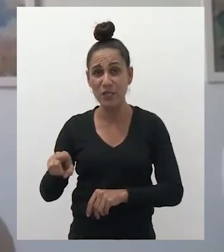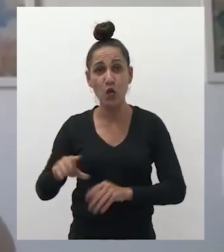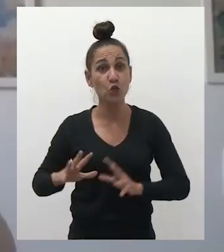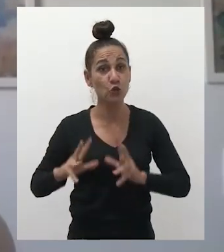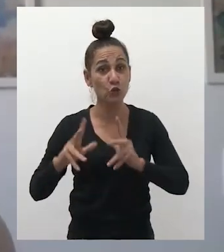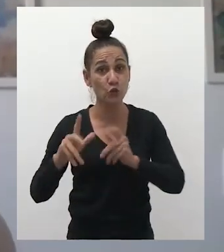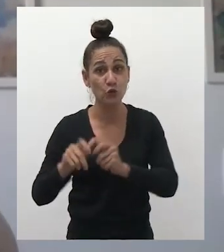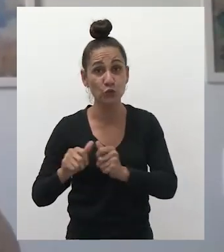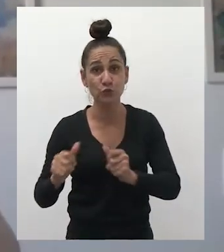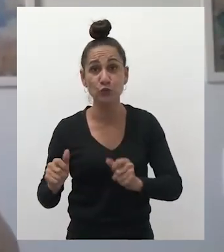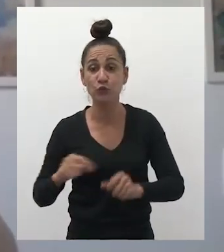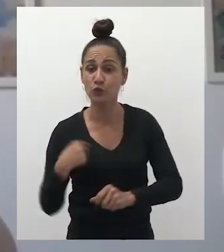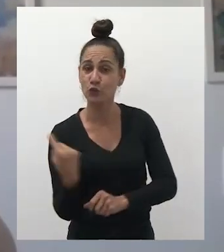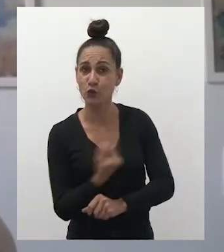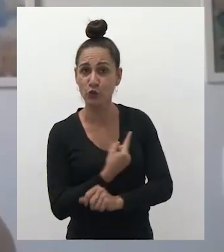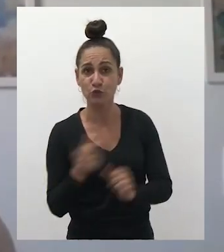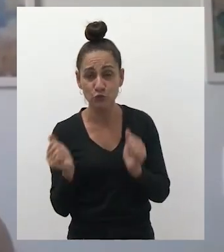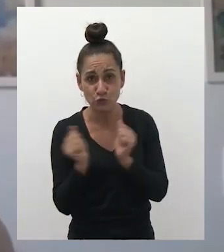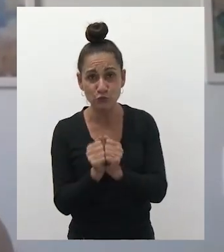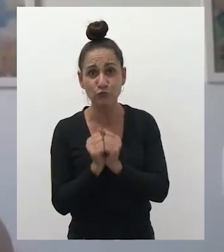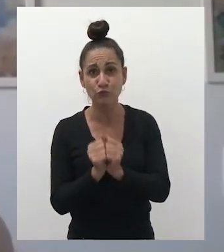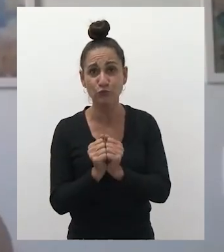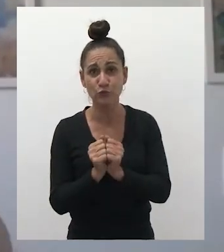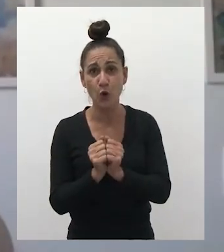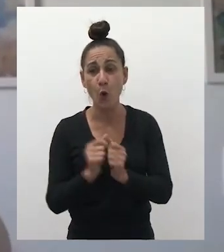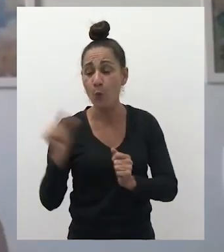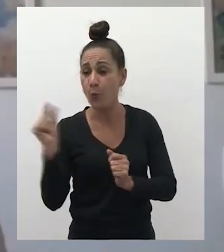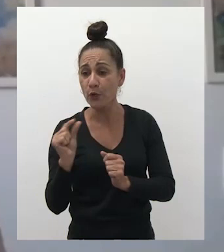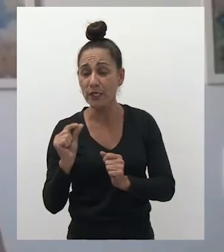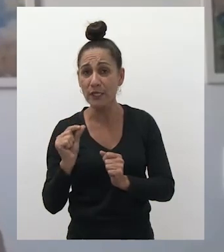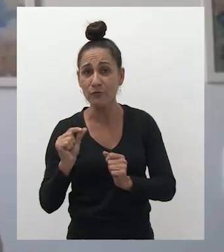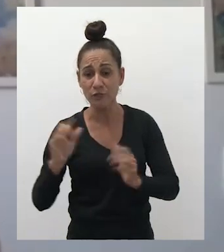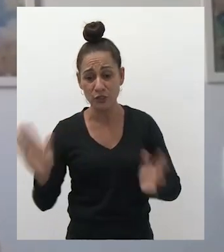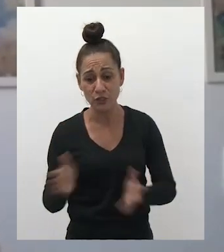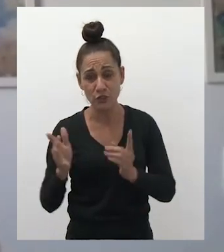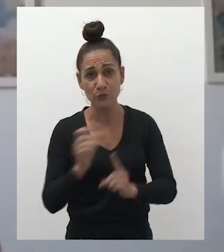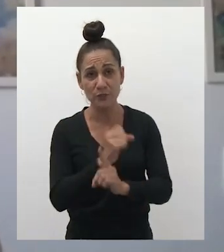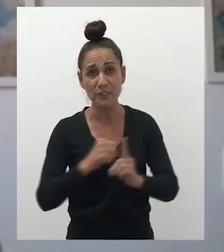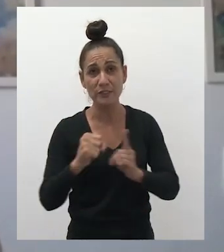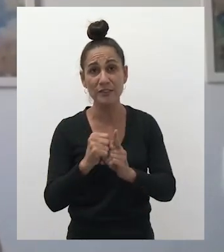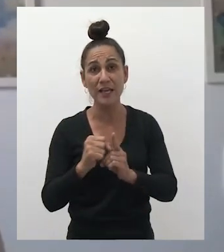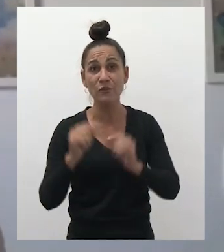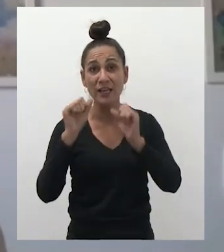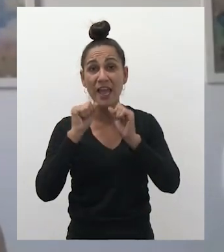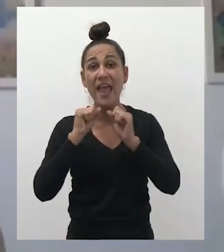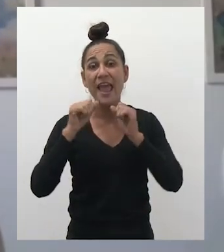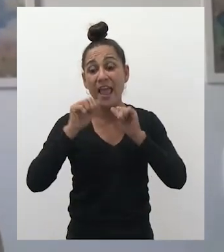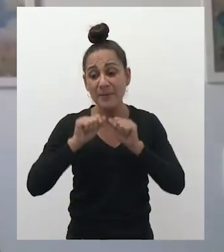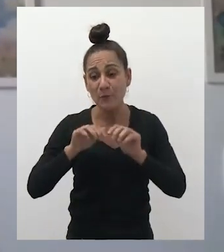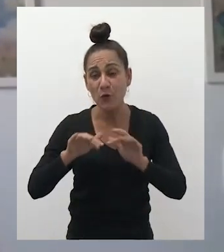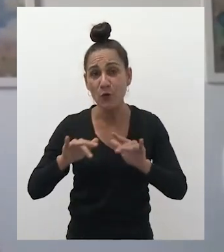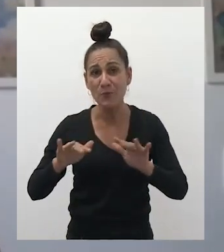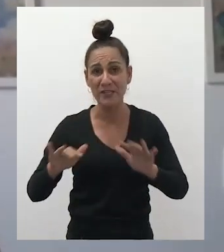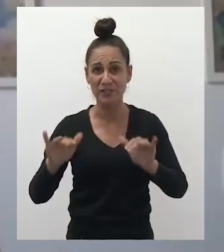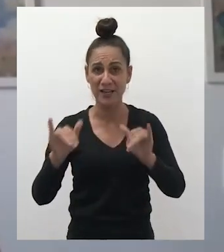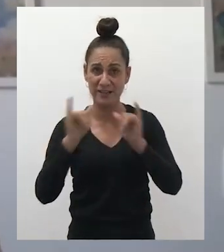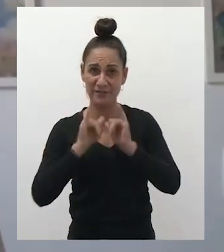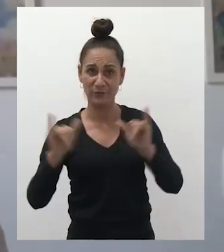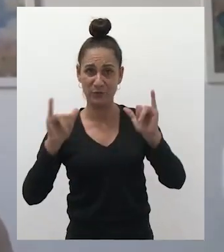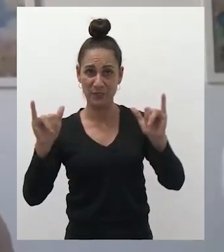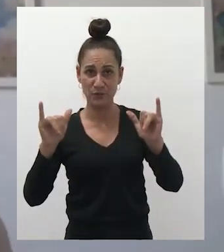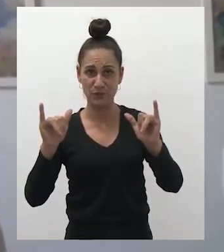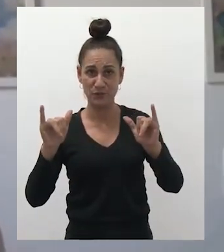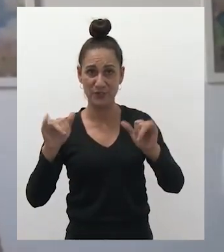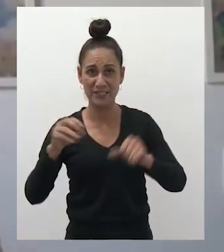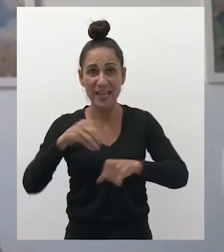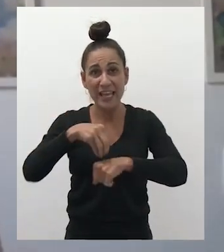todos nós, o mínimo que a gente faz pela sociedade é replicar essas informações, é indicar as pessoas